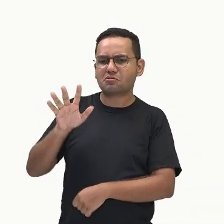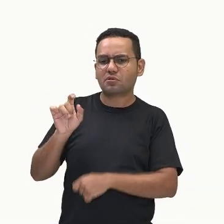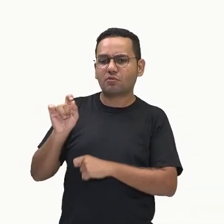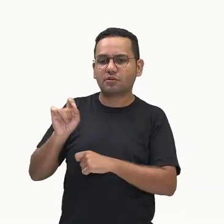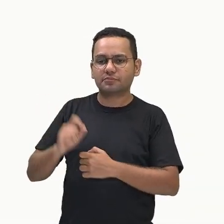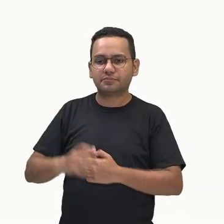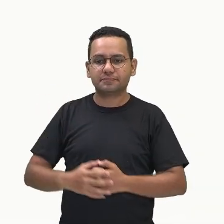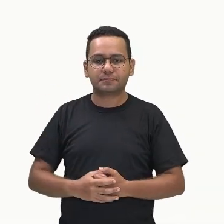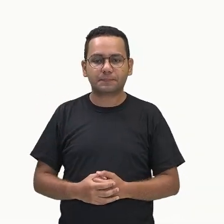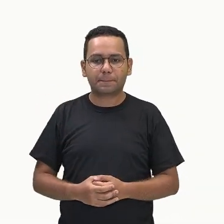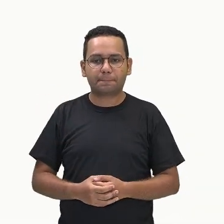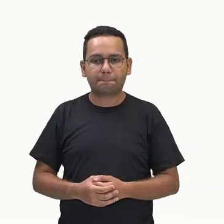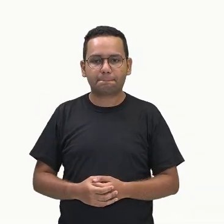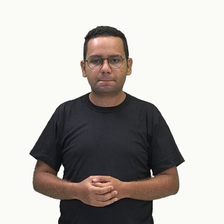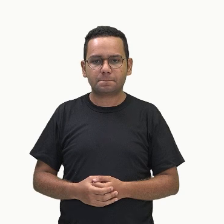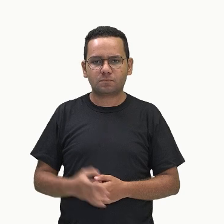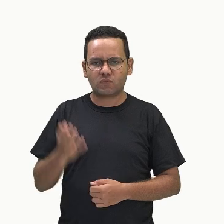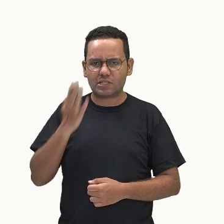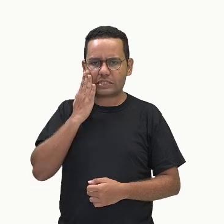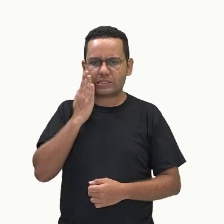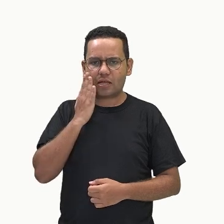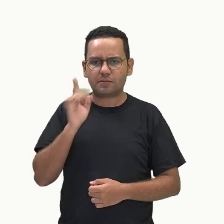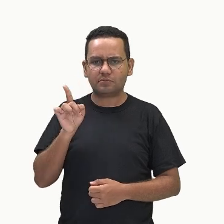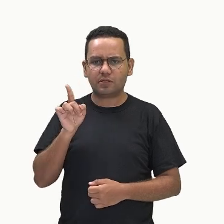representa? Você reconhece o que essa médica